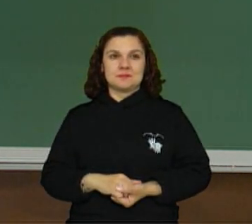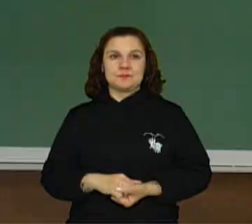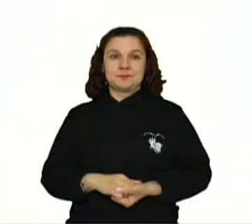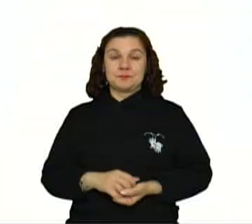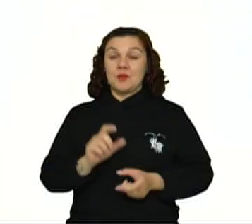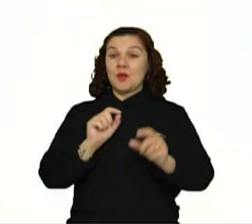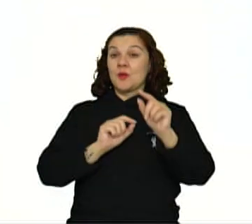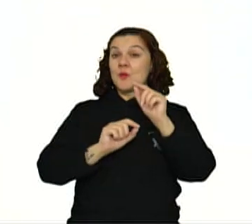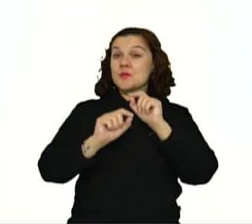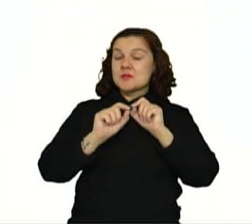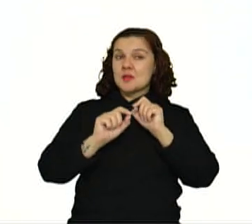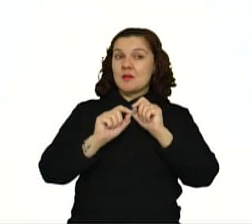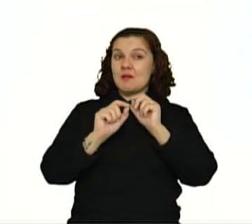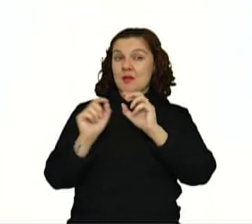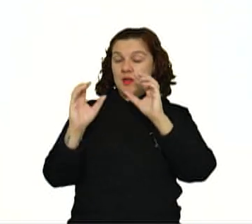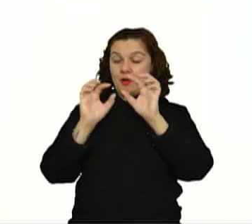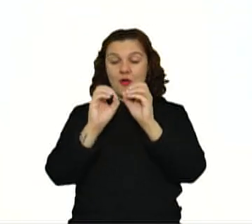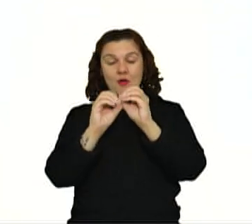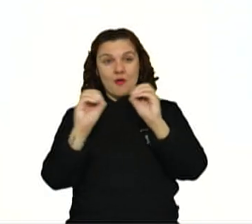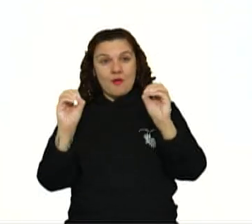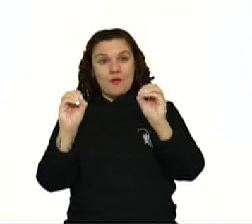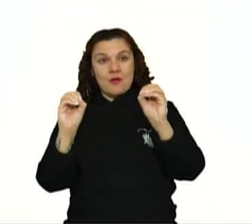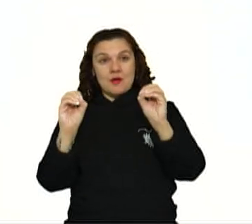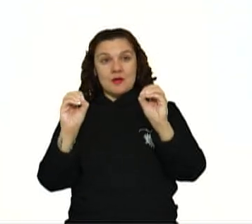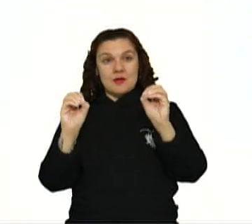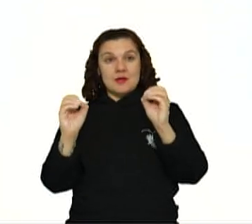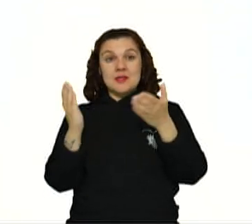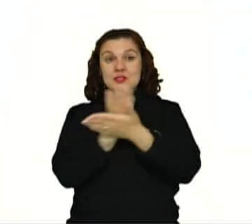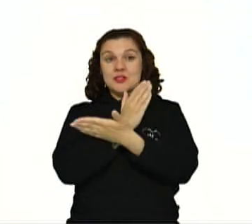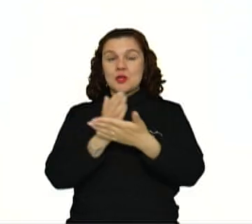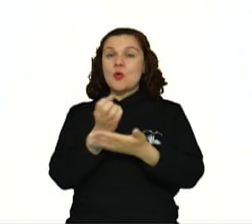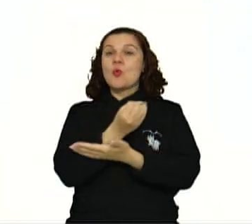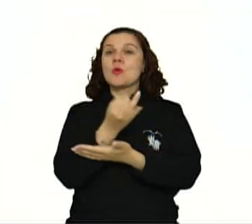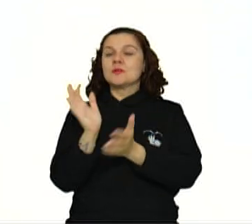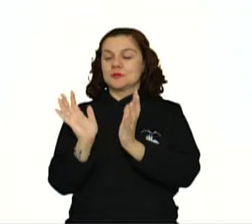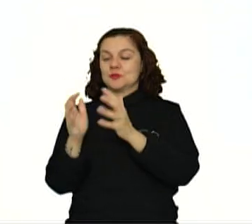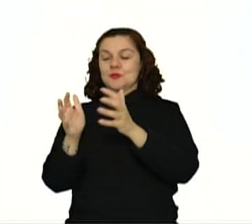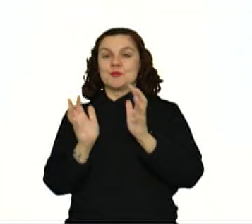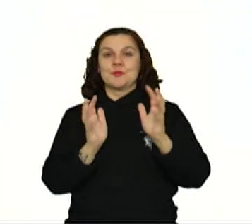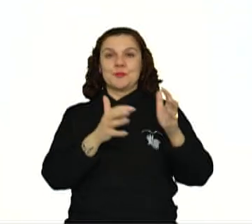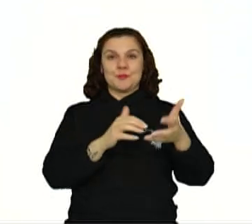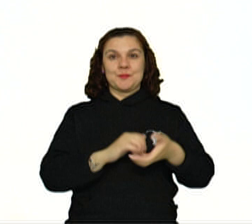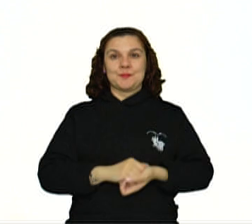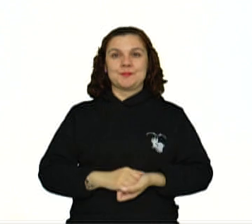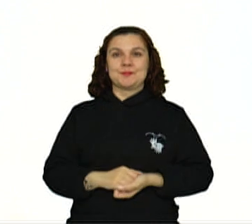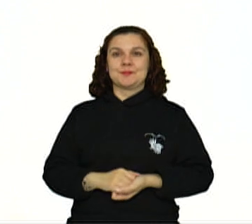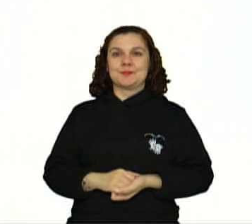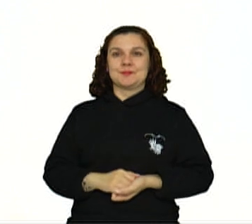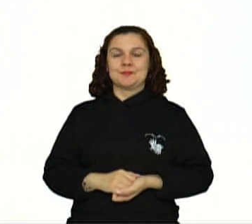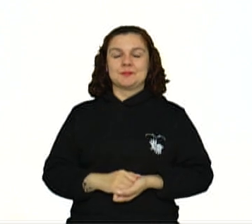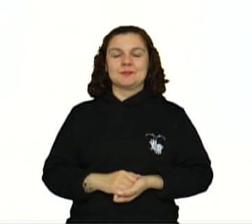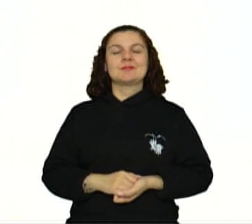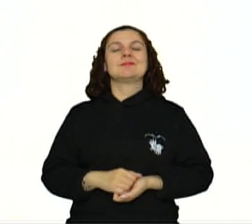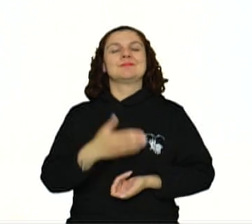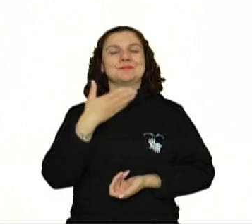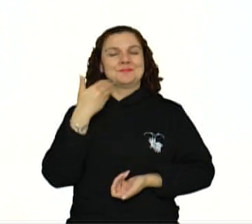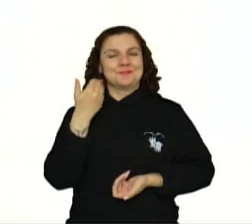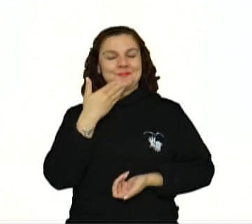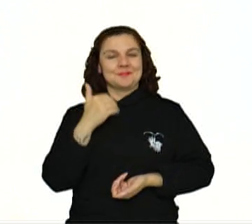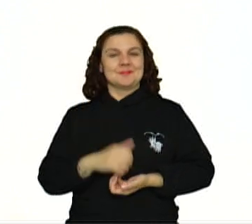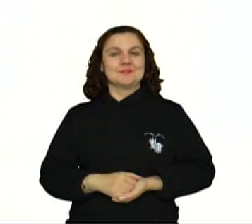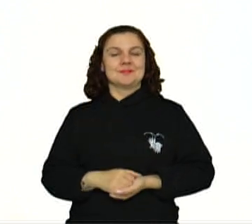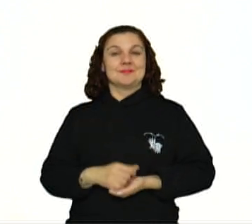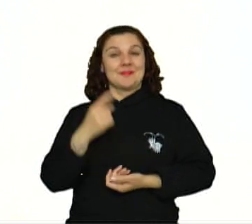Atividade 1. Os termos da oração dividem-se em quantos grupos? Muito fácil,